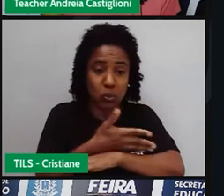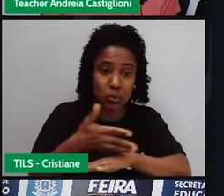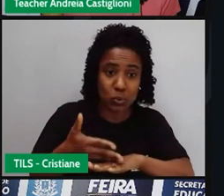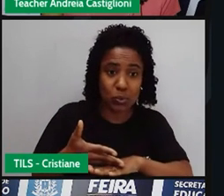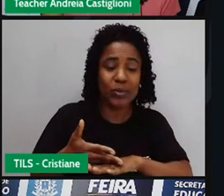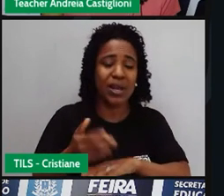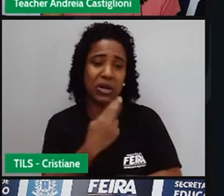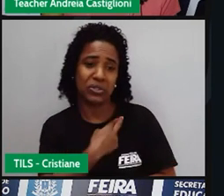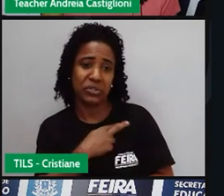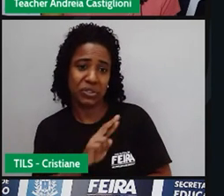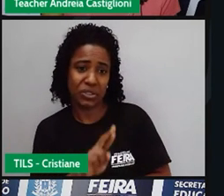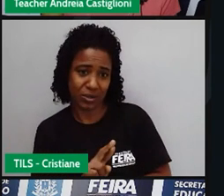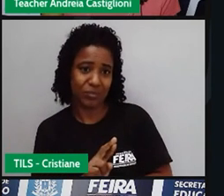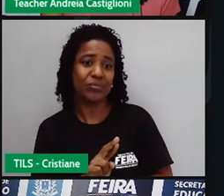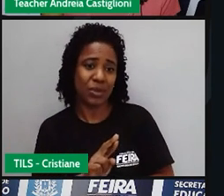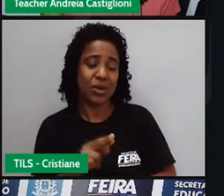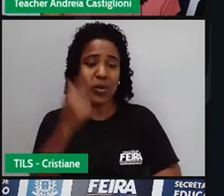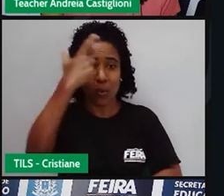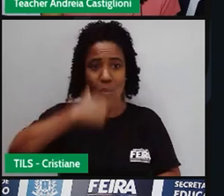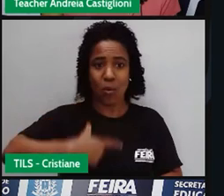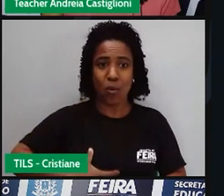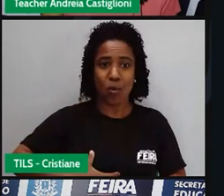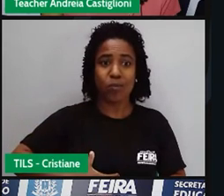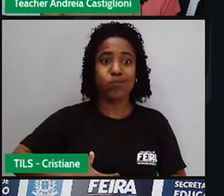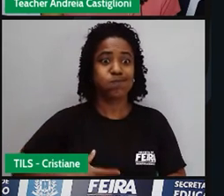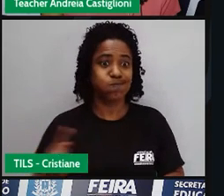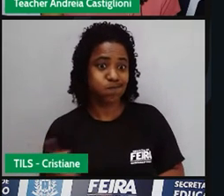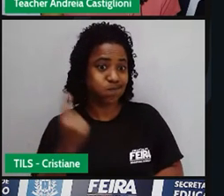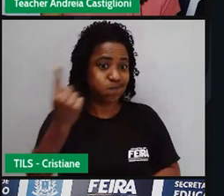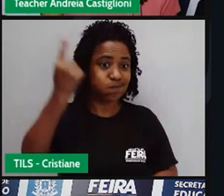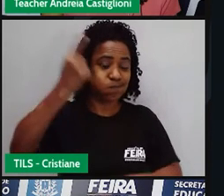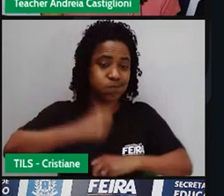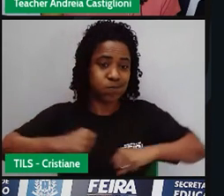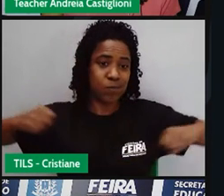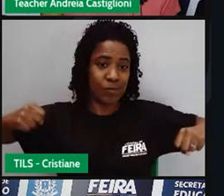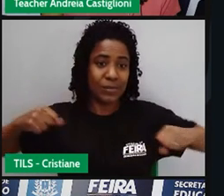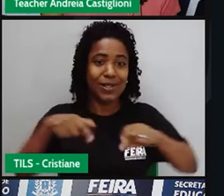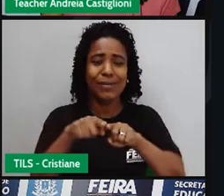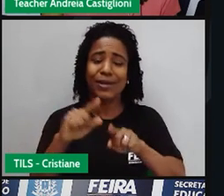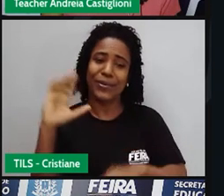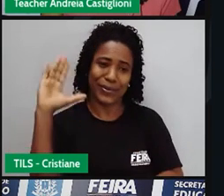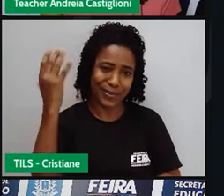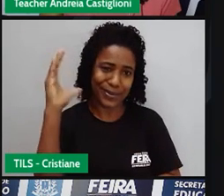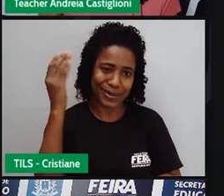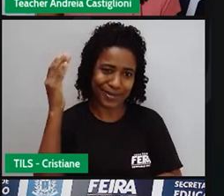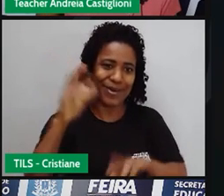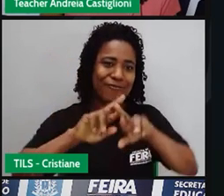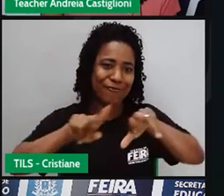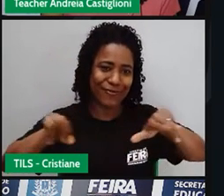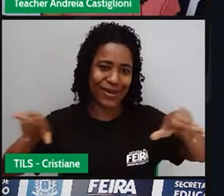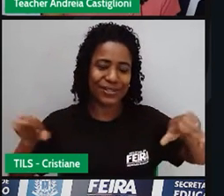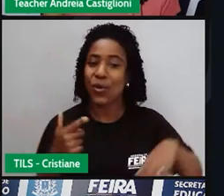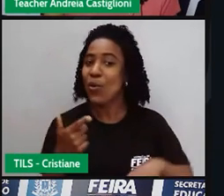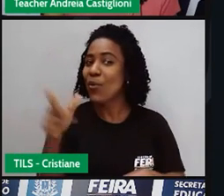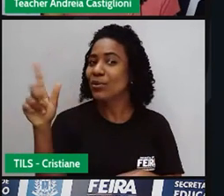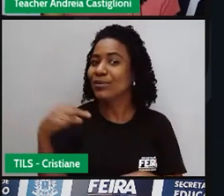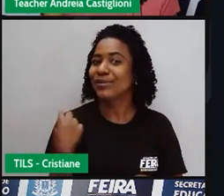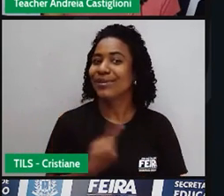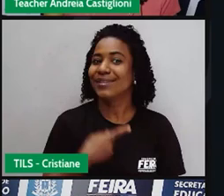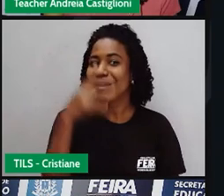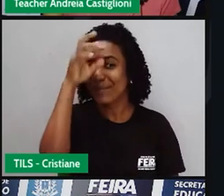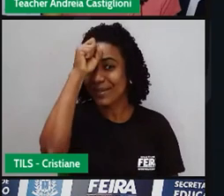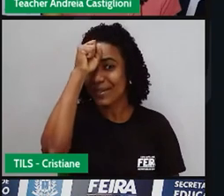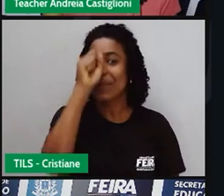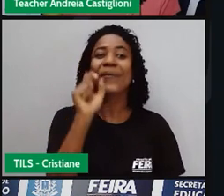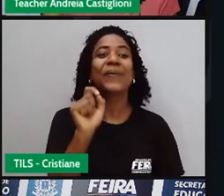valores a religião O dióxido o clima e o e o que mais tira Andréia Nós aprendemos